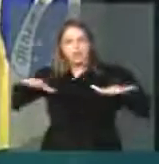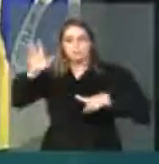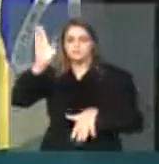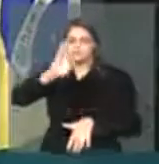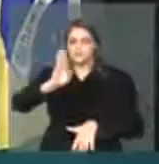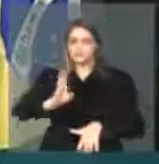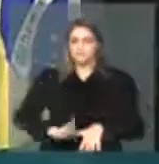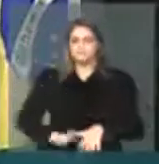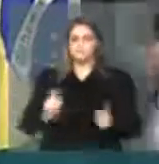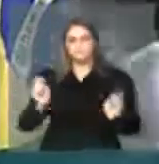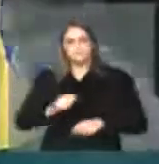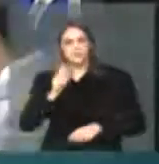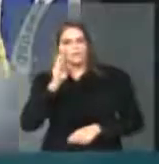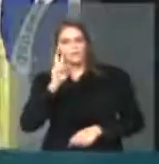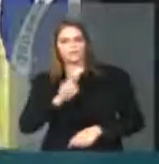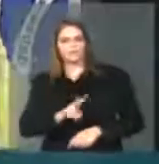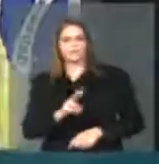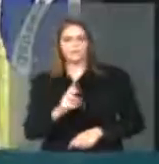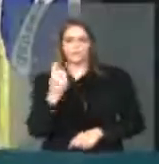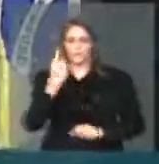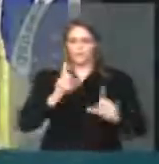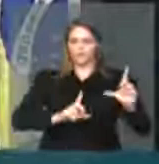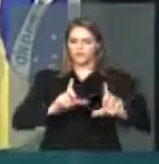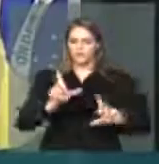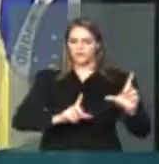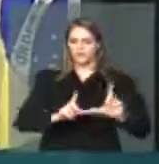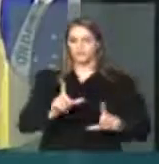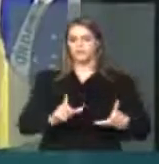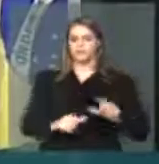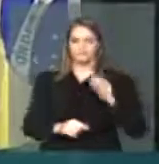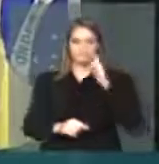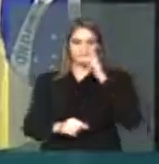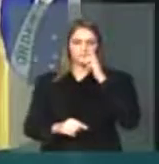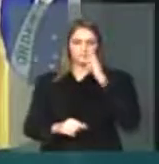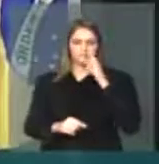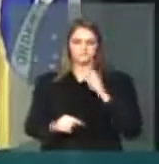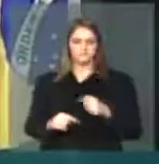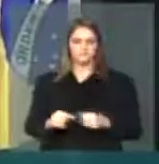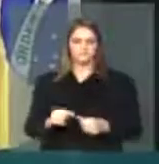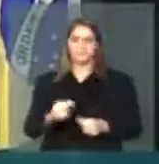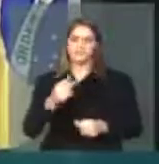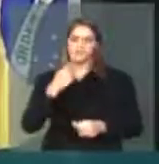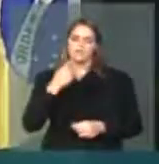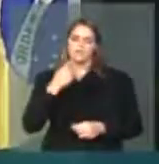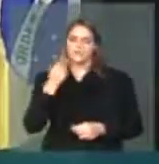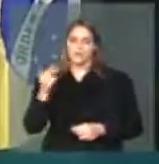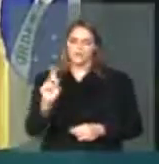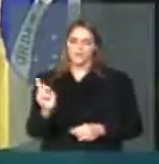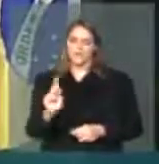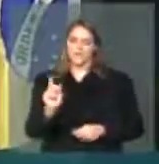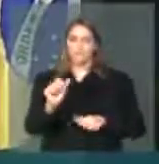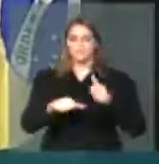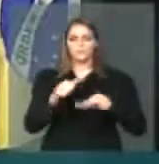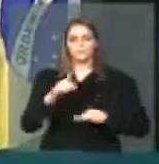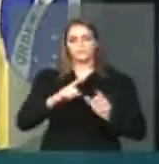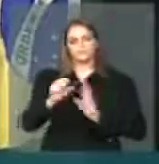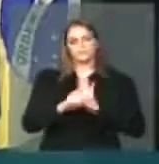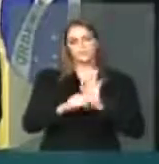vou, pelo tempo, falar das transformações do século XIX e do século XX,